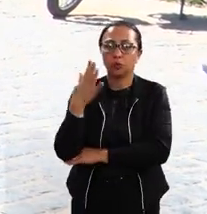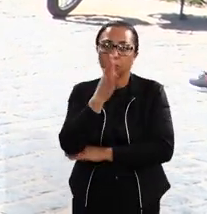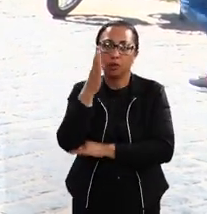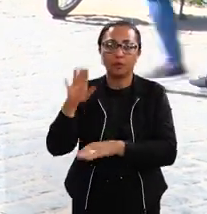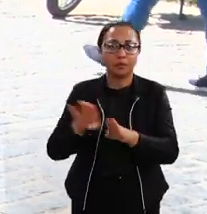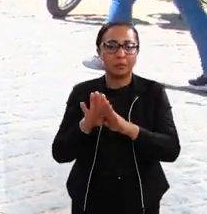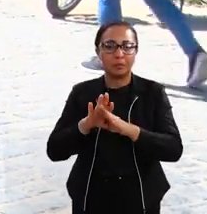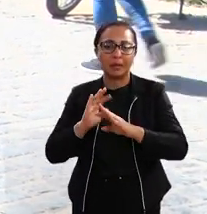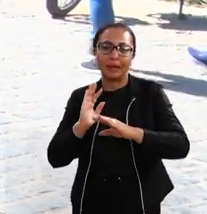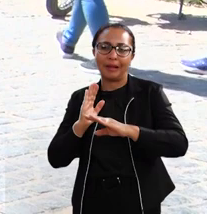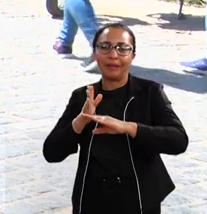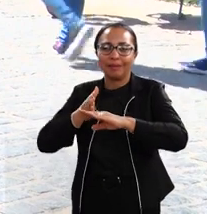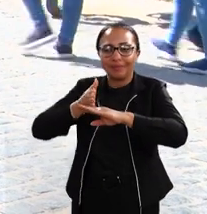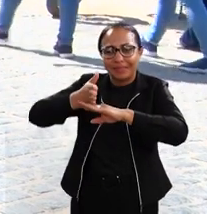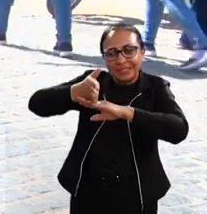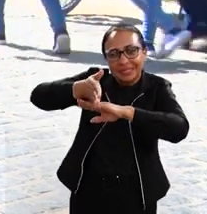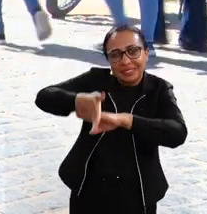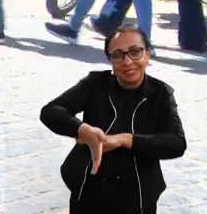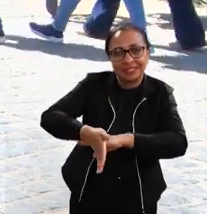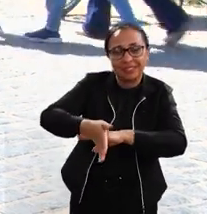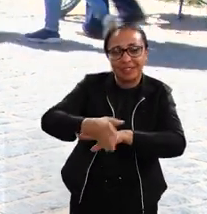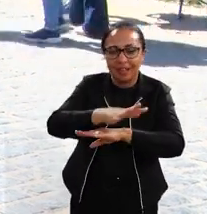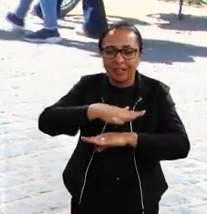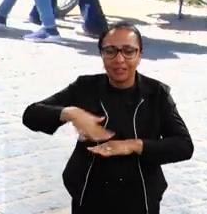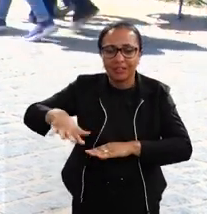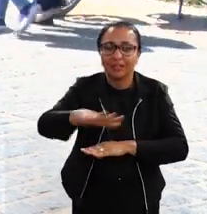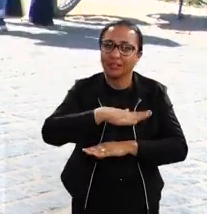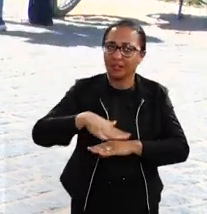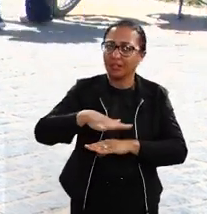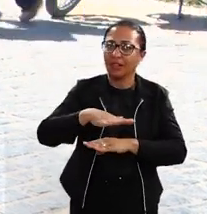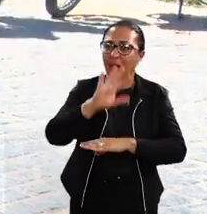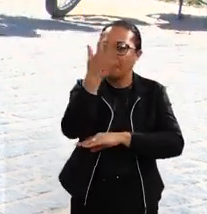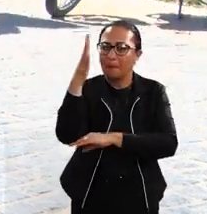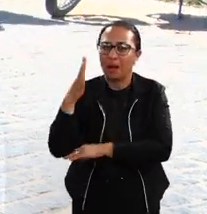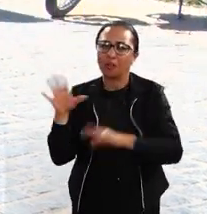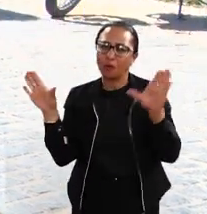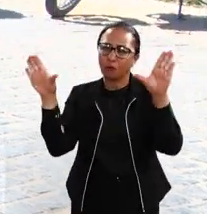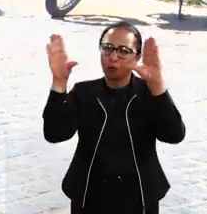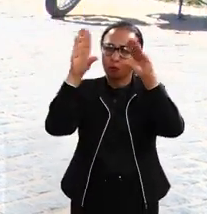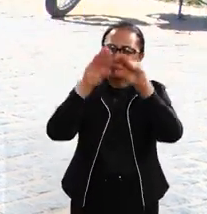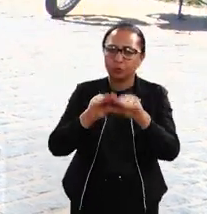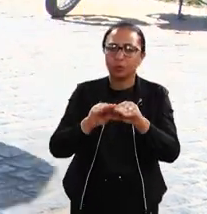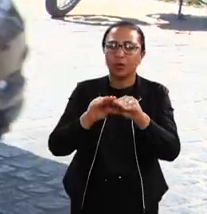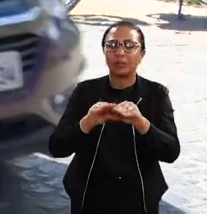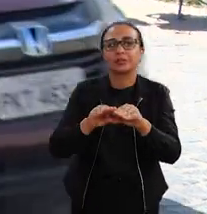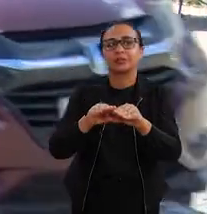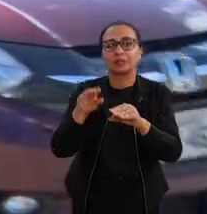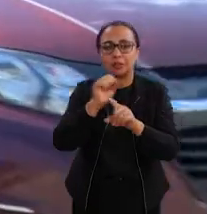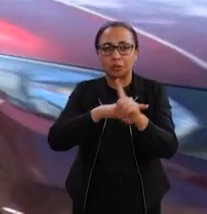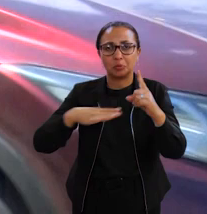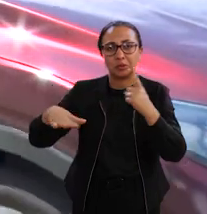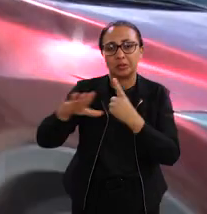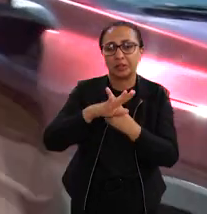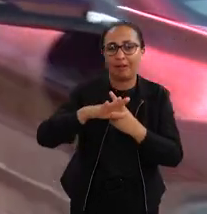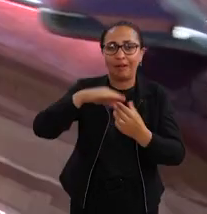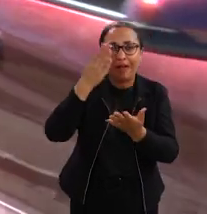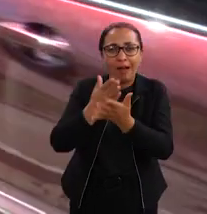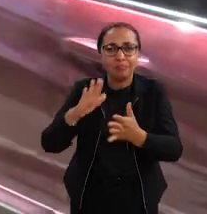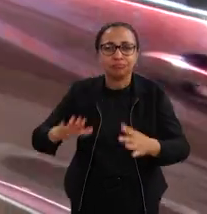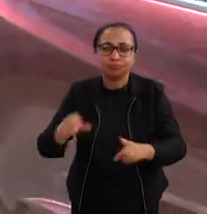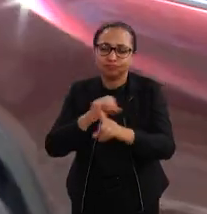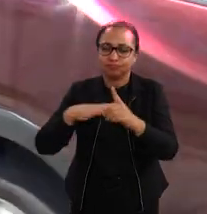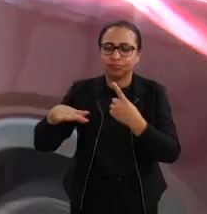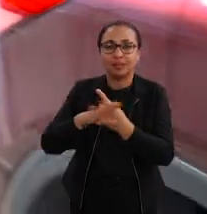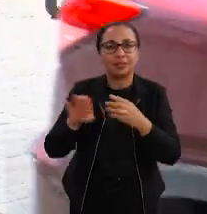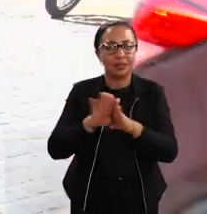de invasão de territórios virgens, matas e devastação do meio ambiente e a